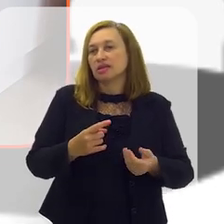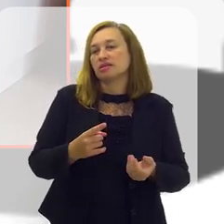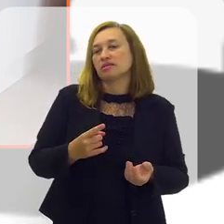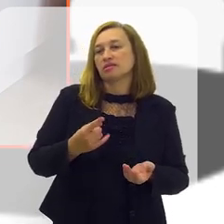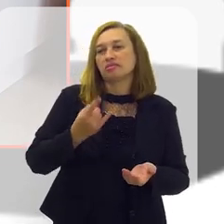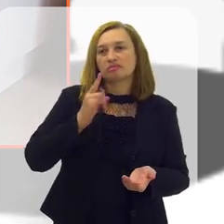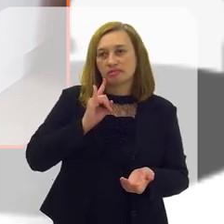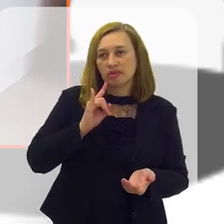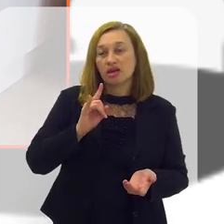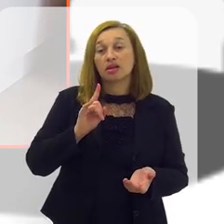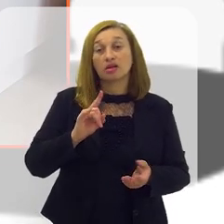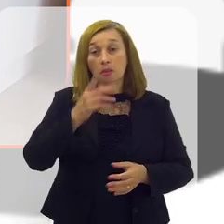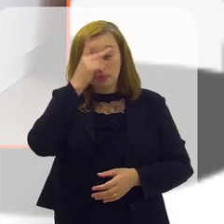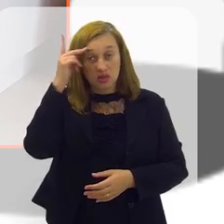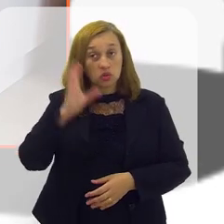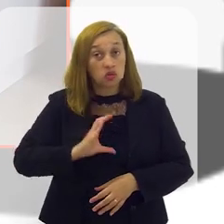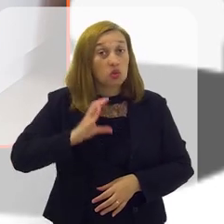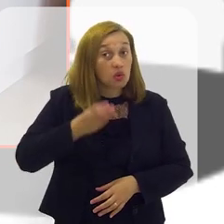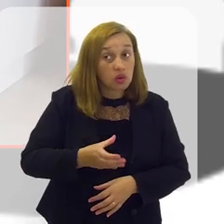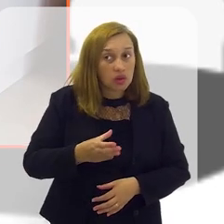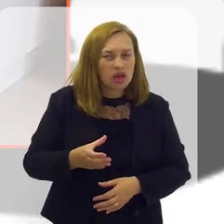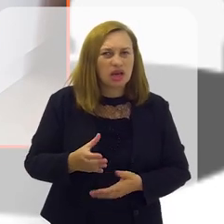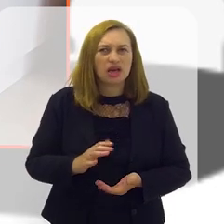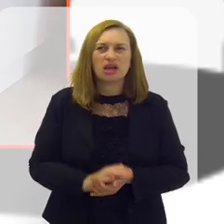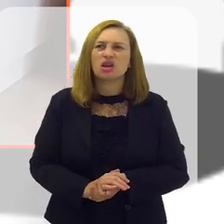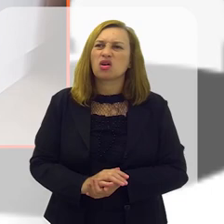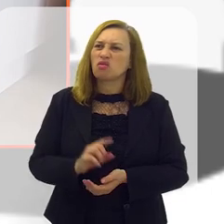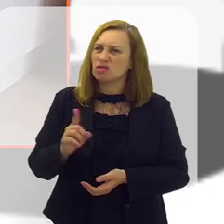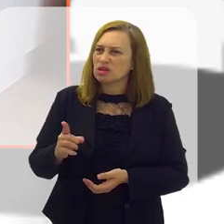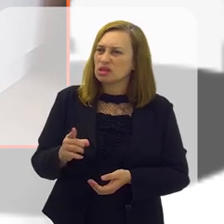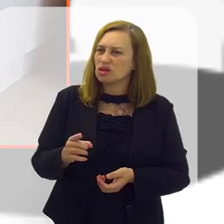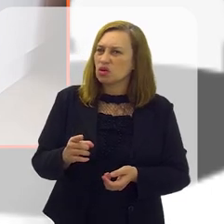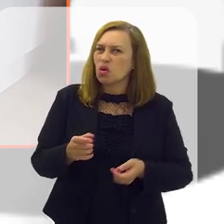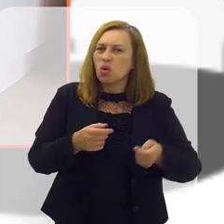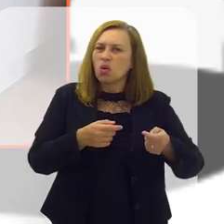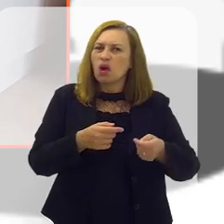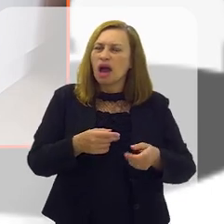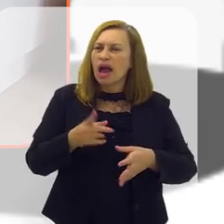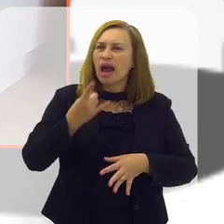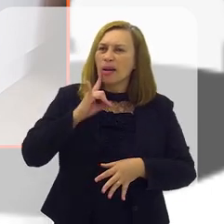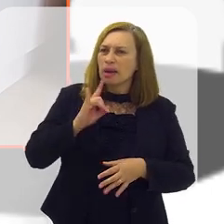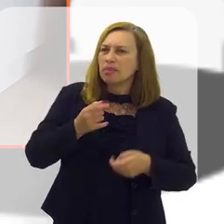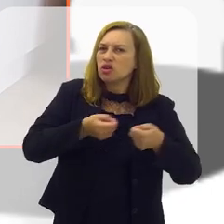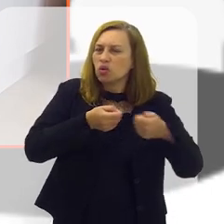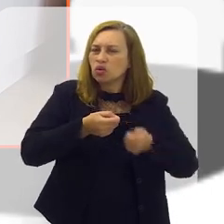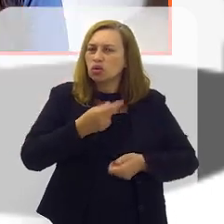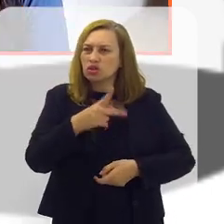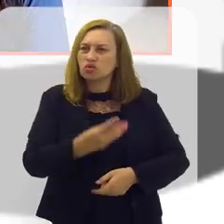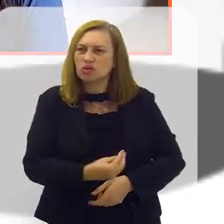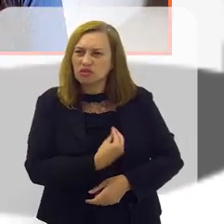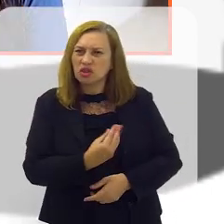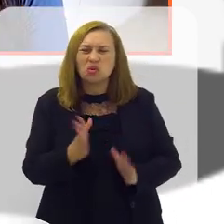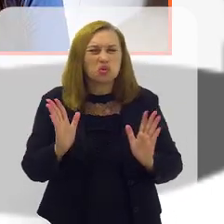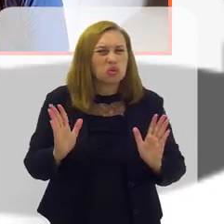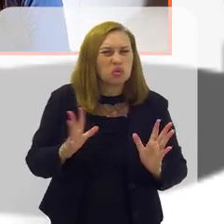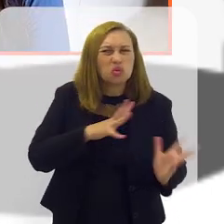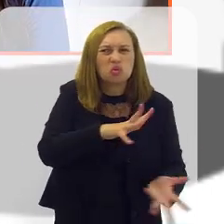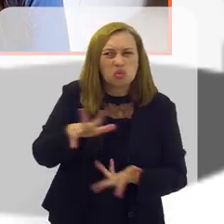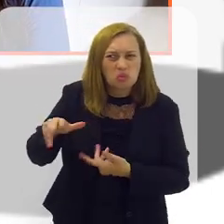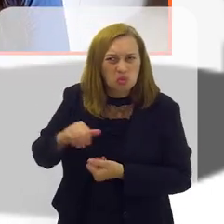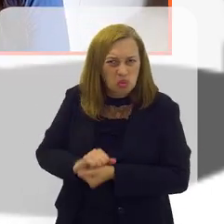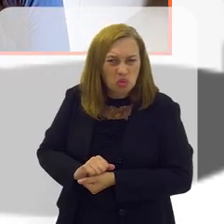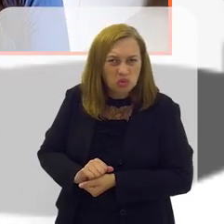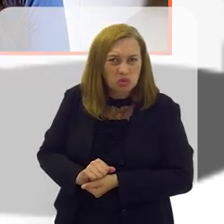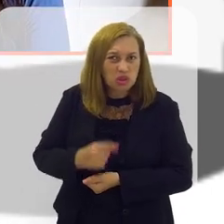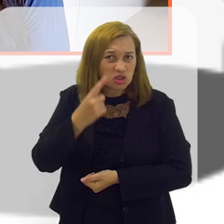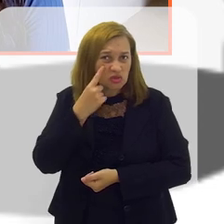algo fácil de se admitir. Admitir que perdeu para a bebida, no mundo em que nós vivemos hoje, com um apelo